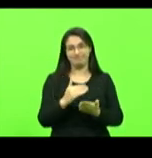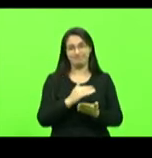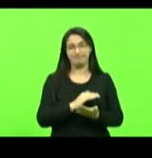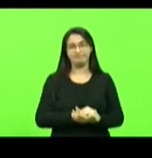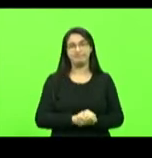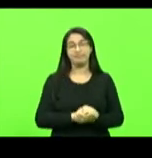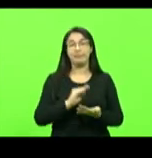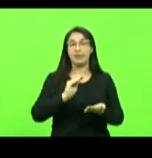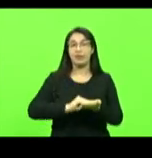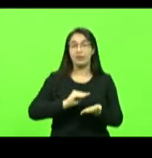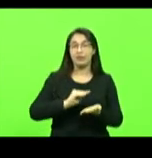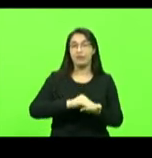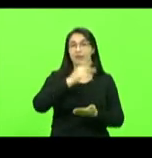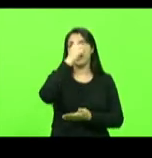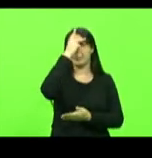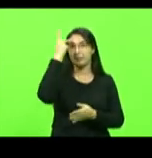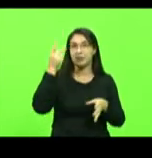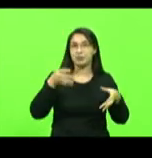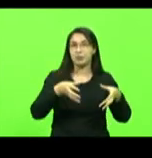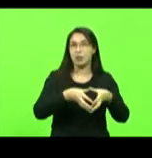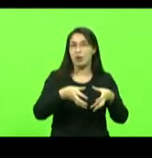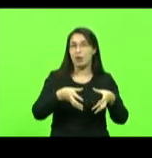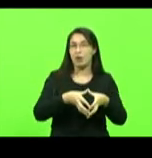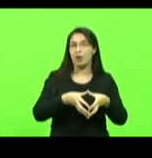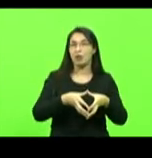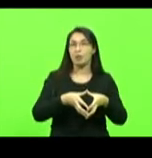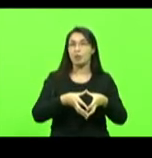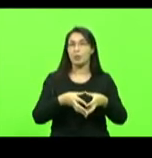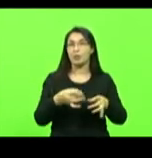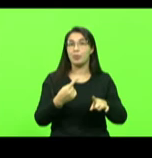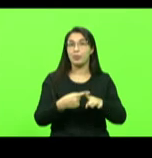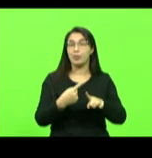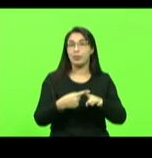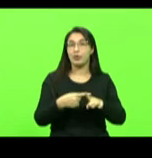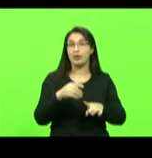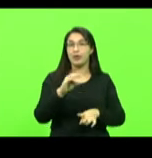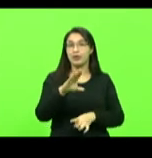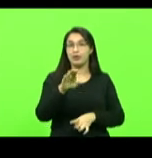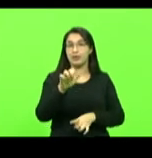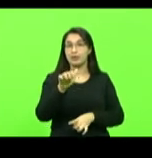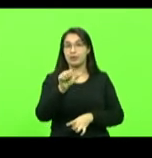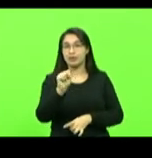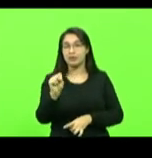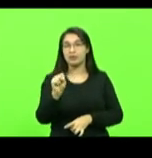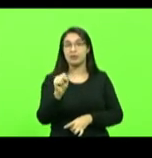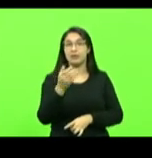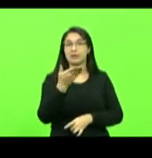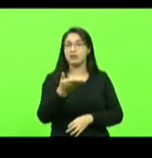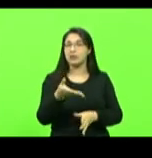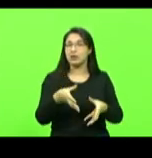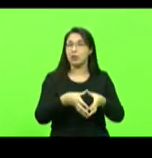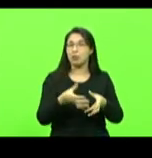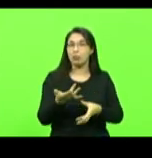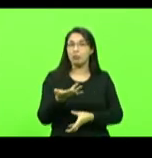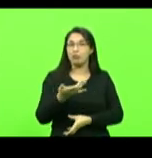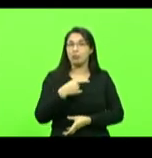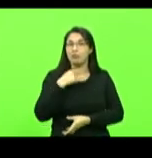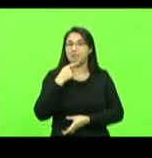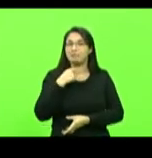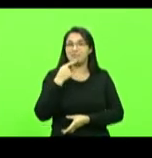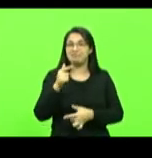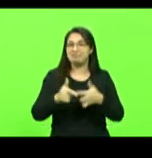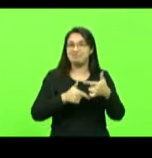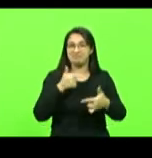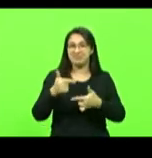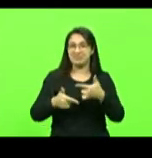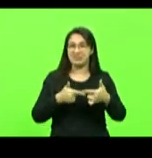pessoal também é refletida, né, na estrutura enxuta do SEAS, que não consegue fazer todo o seu trabalho por falta